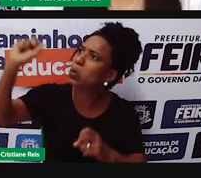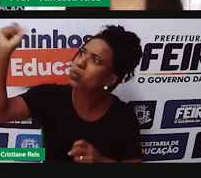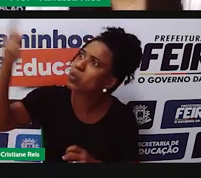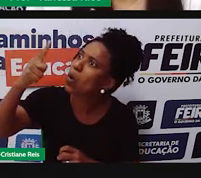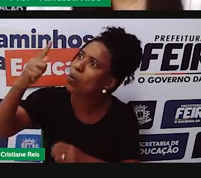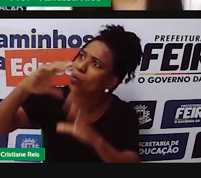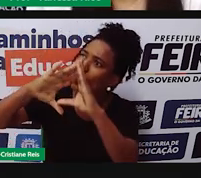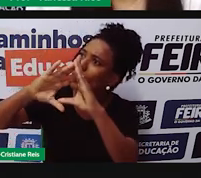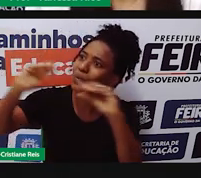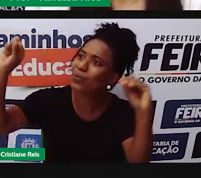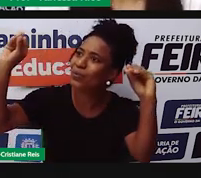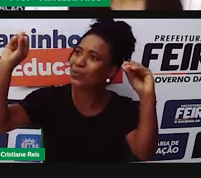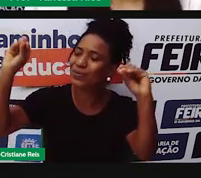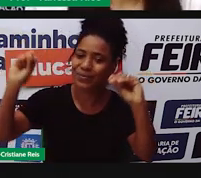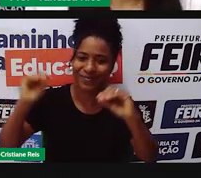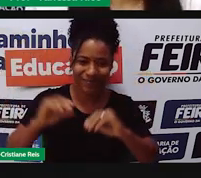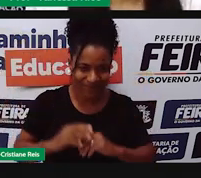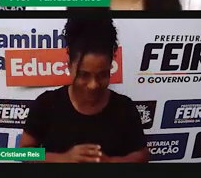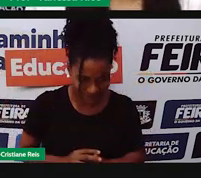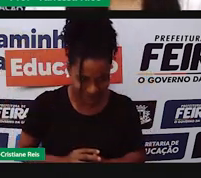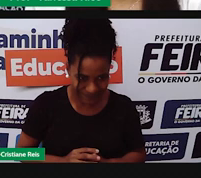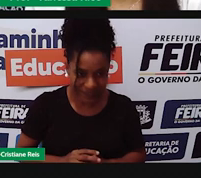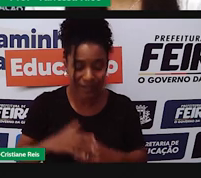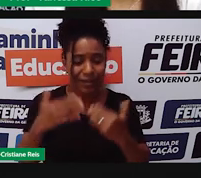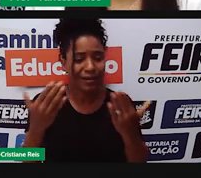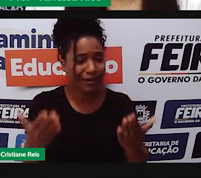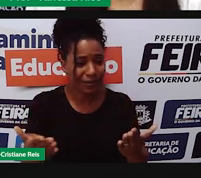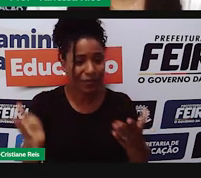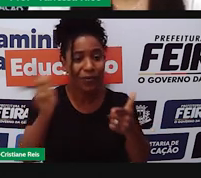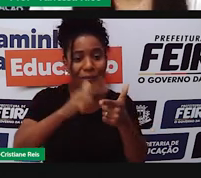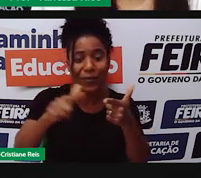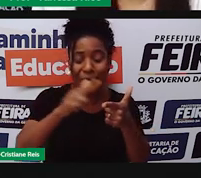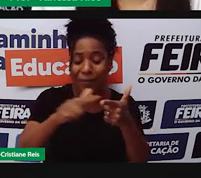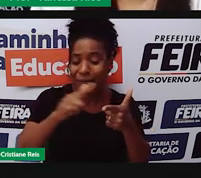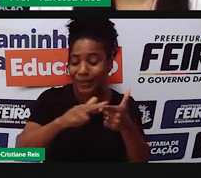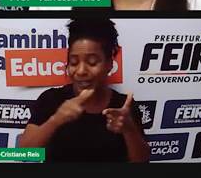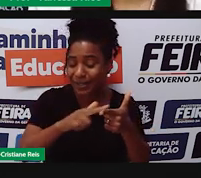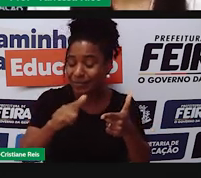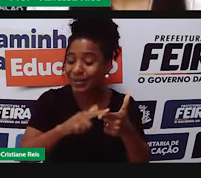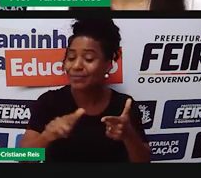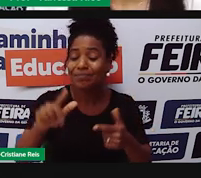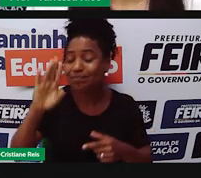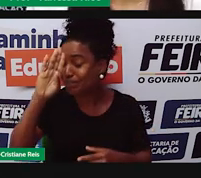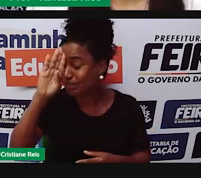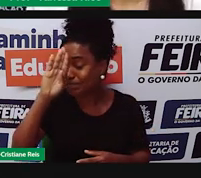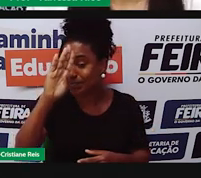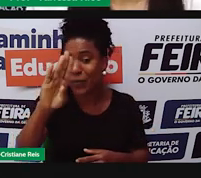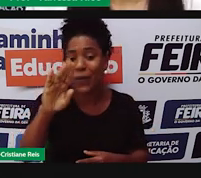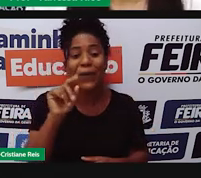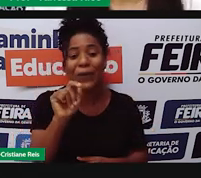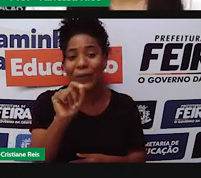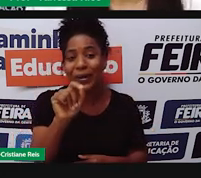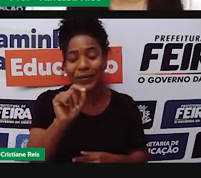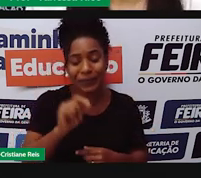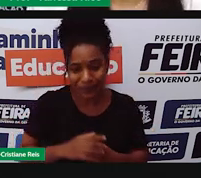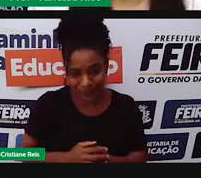E aí, o principal problema, ou o principal acontecimento que a gente